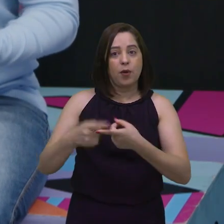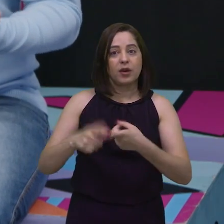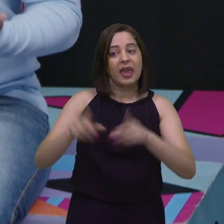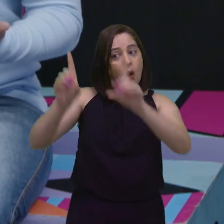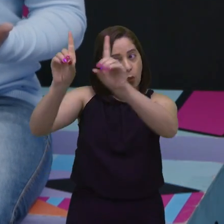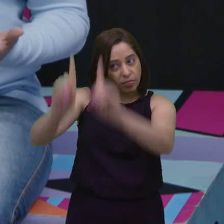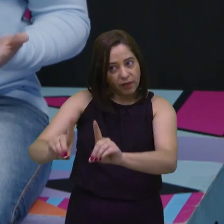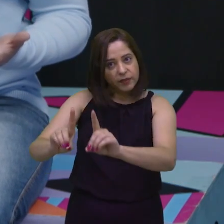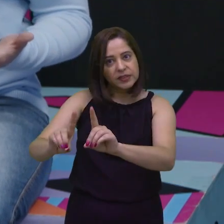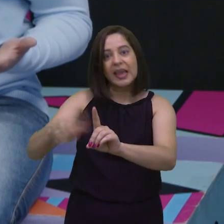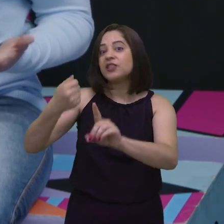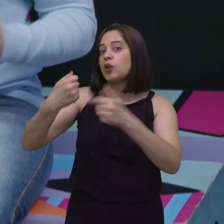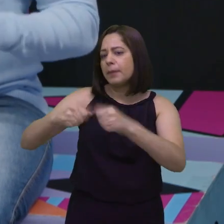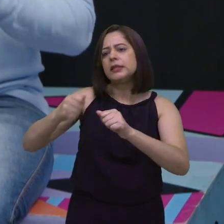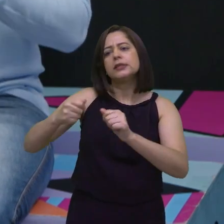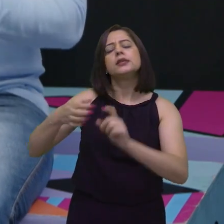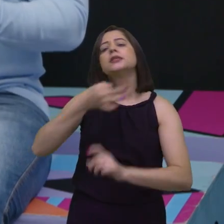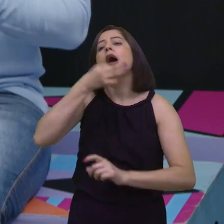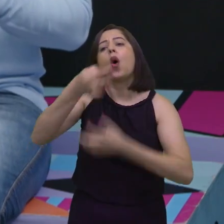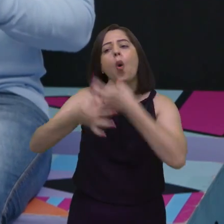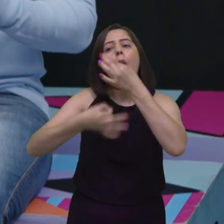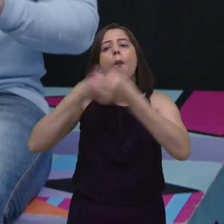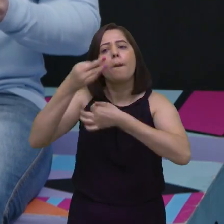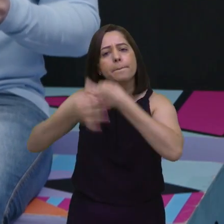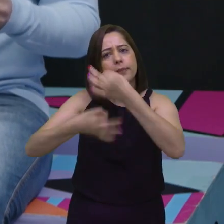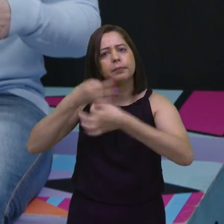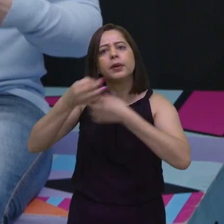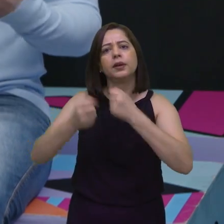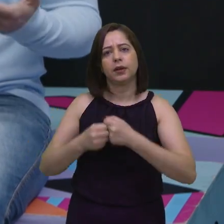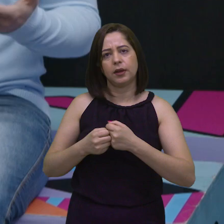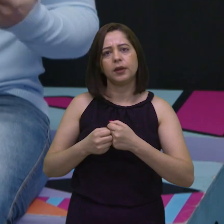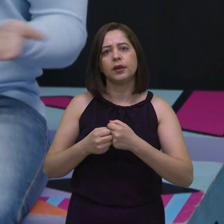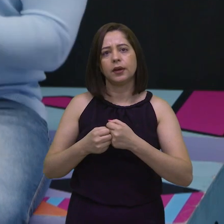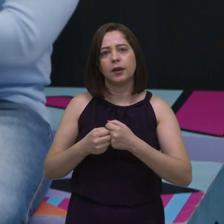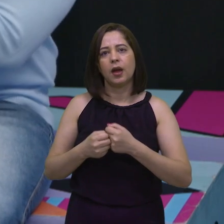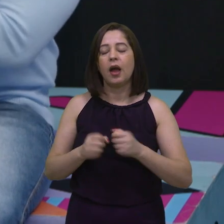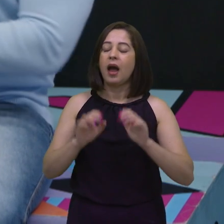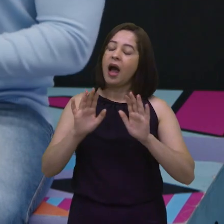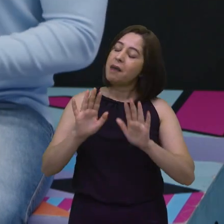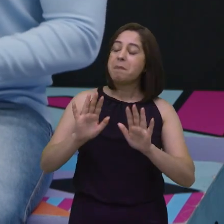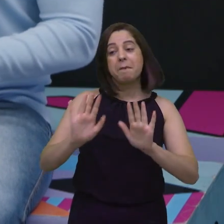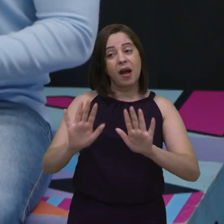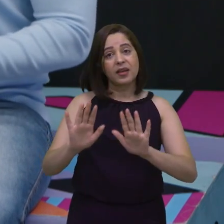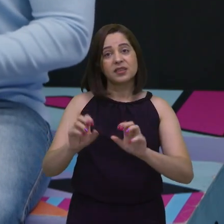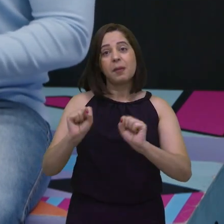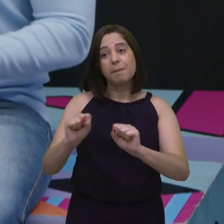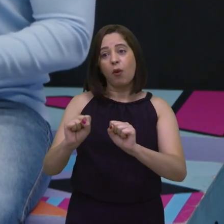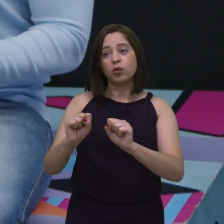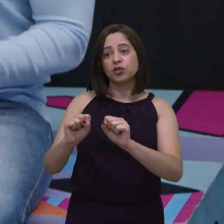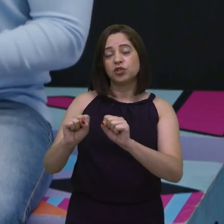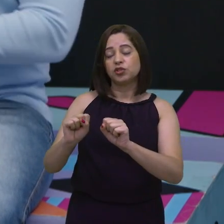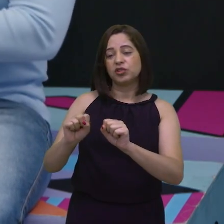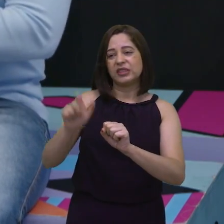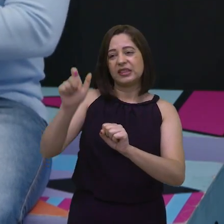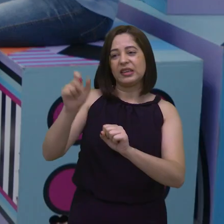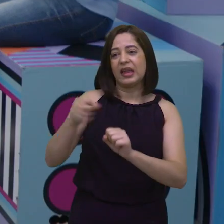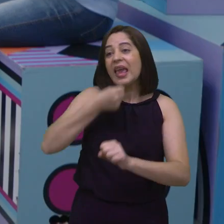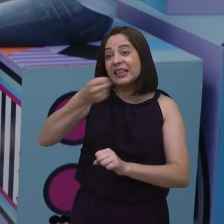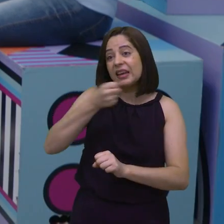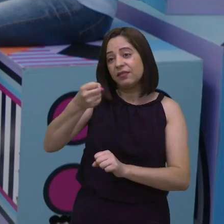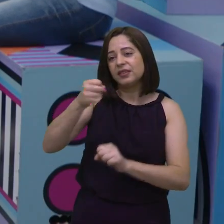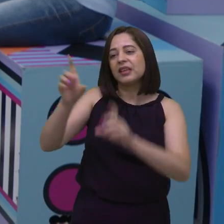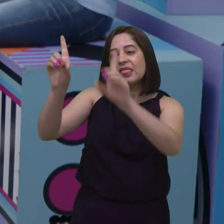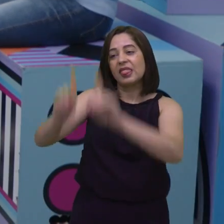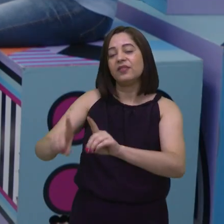pessoas que precisam ser ouvidas para que tenham as necessidades atendidas, a menos que ele tenha conversado com uma pessoa com uma deficiência oculta, né?